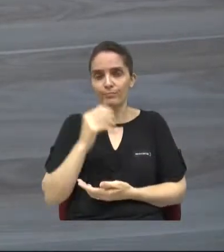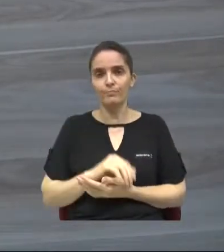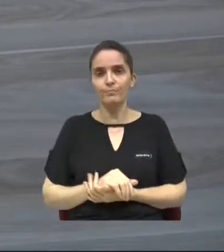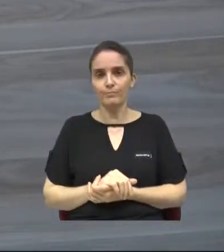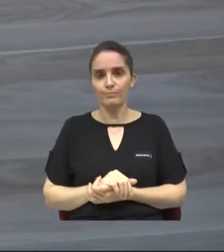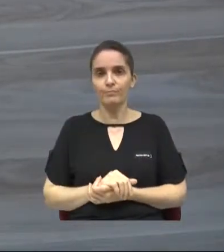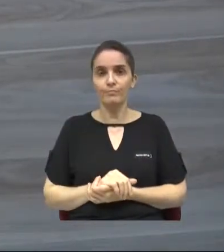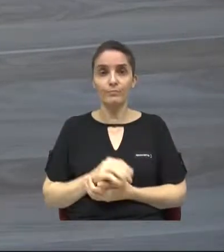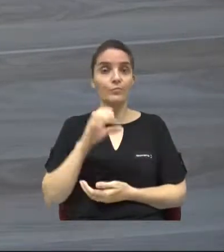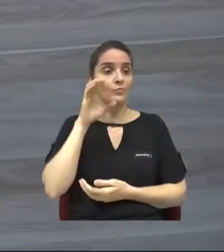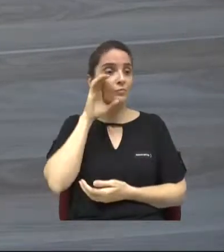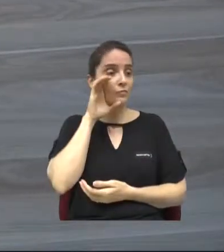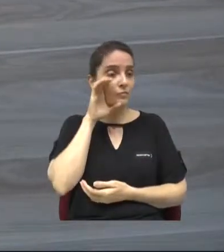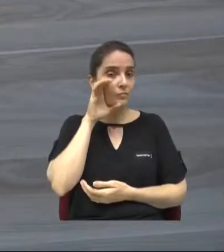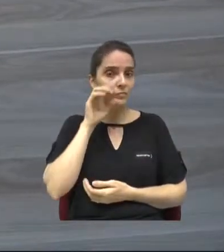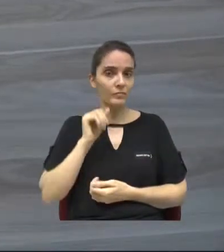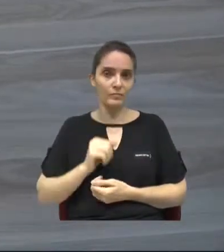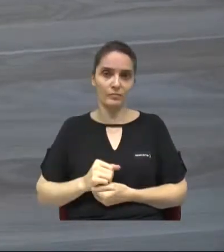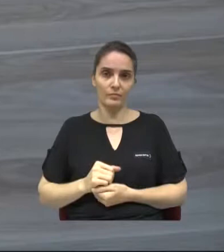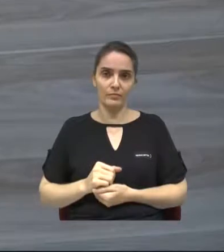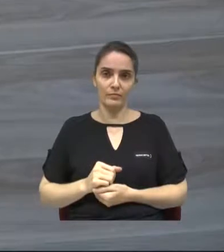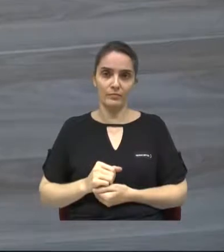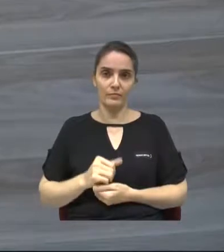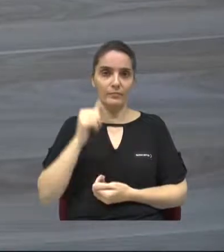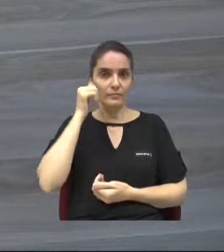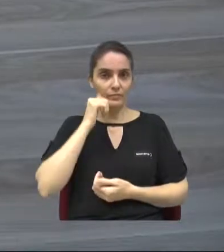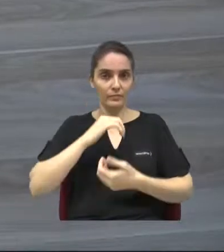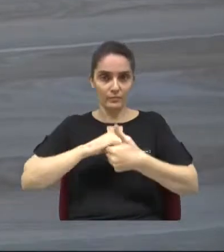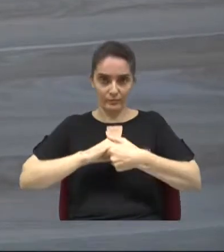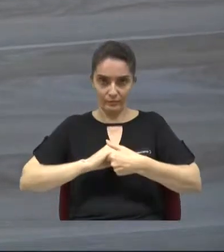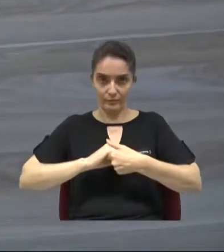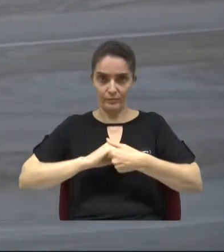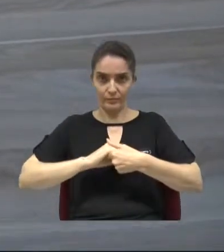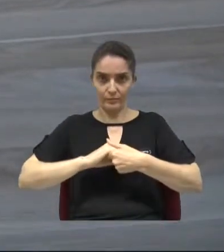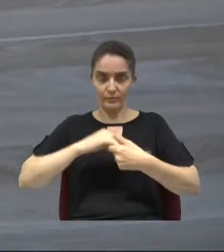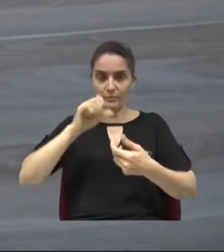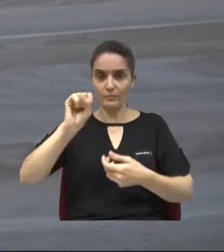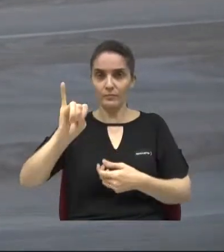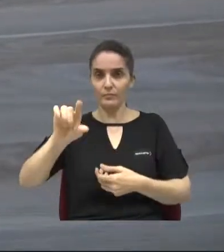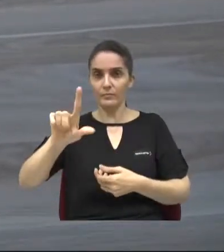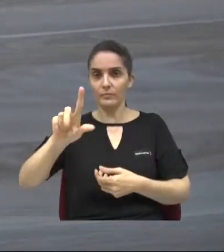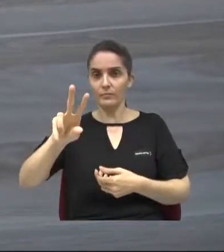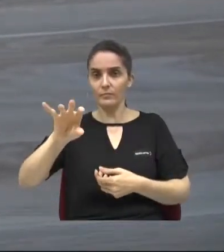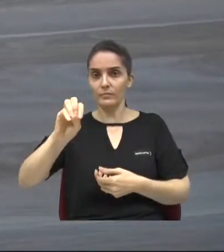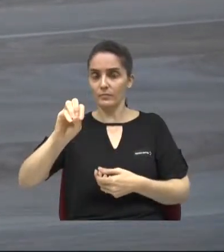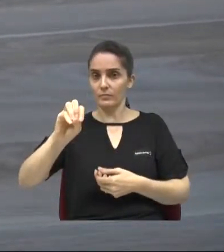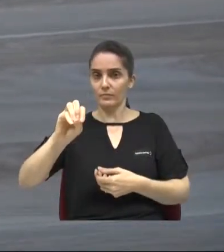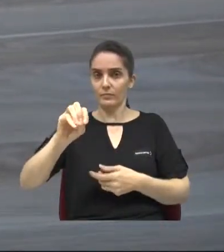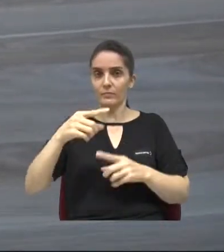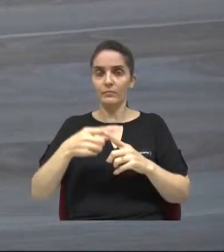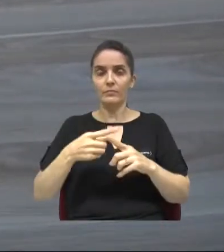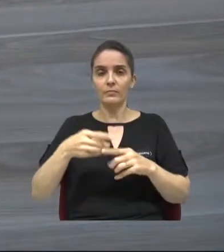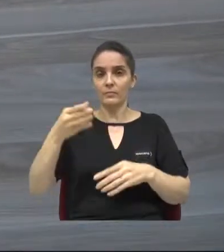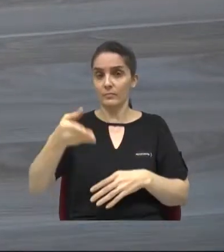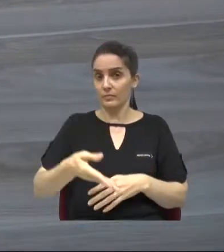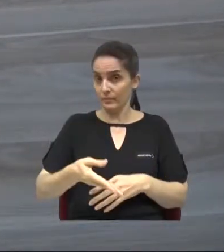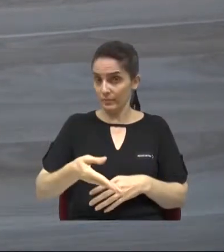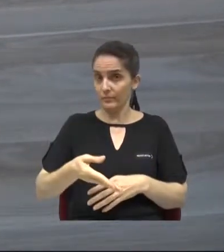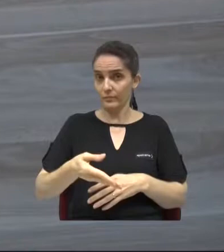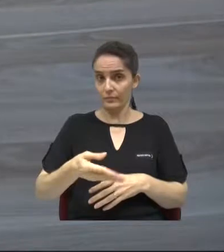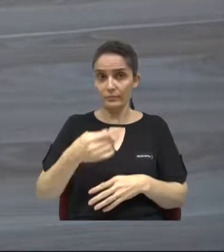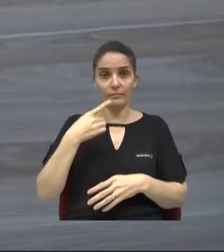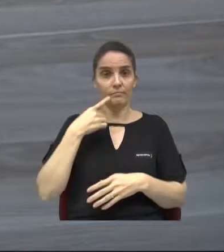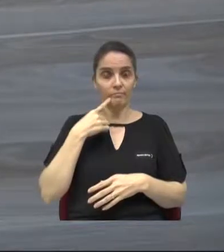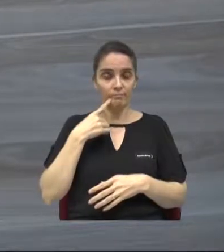da Constância, mulher do Silvio Félix. Né? Então, esse momento, para mim, vereador Cleito, é um